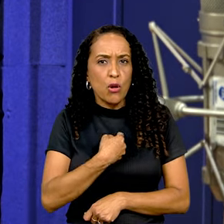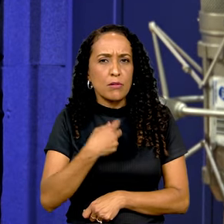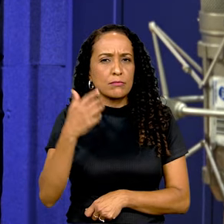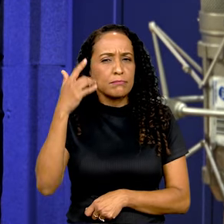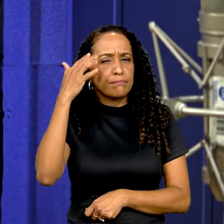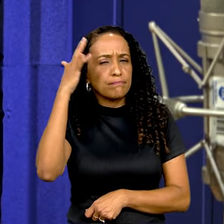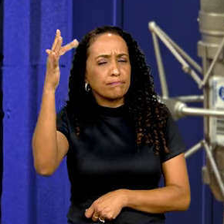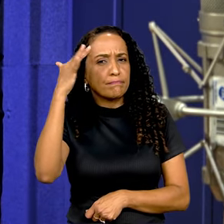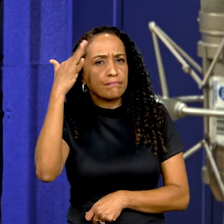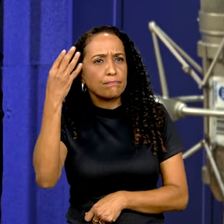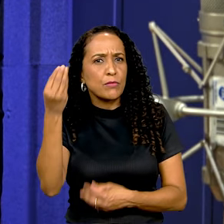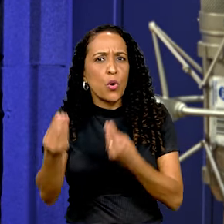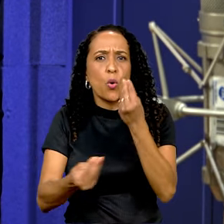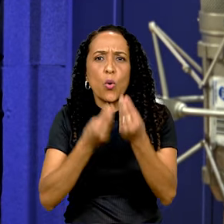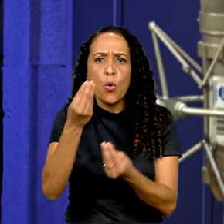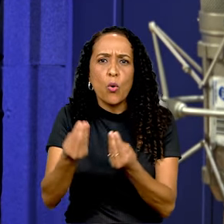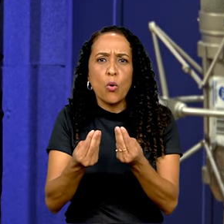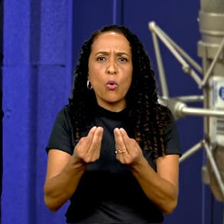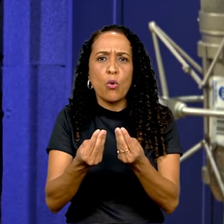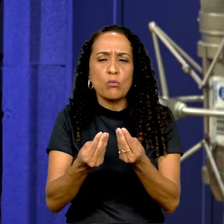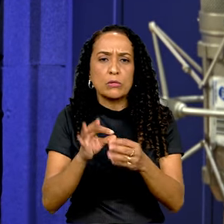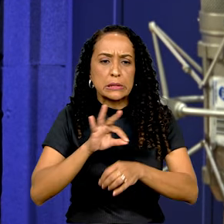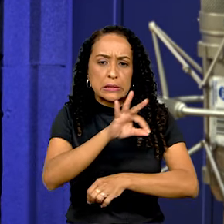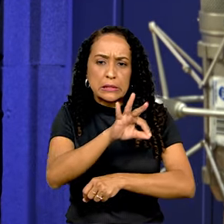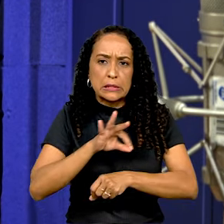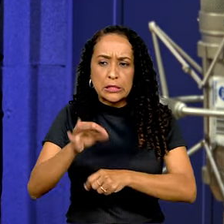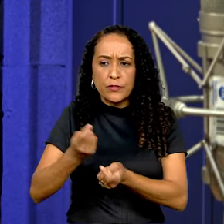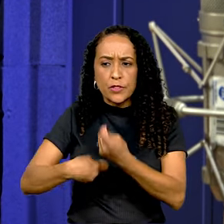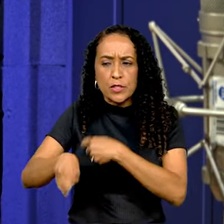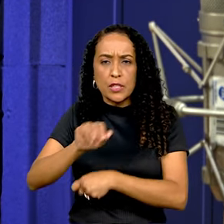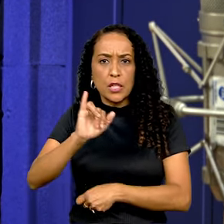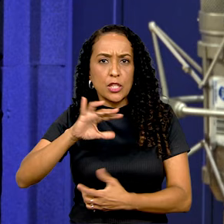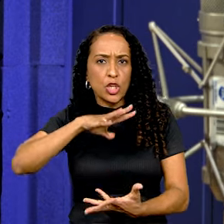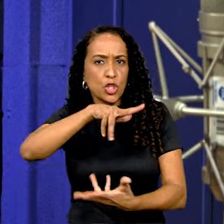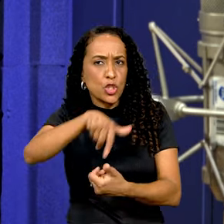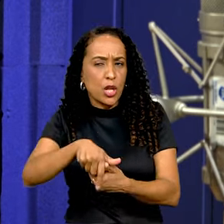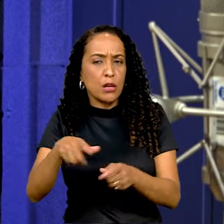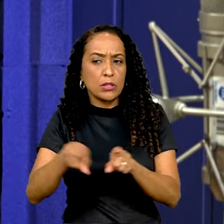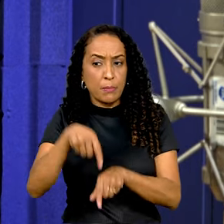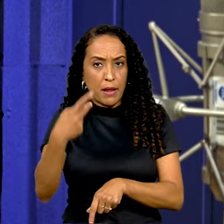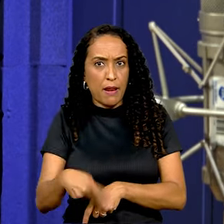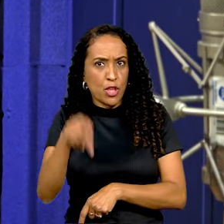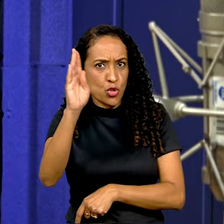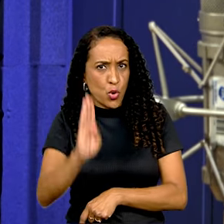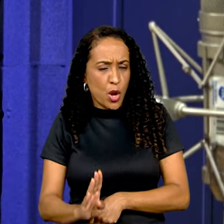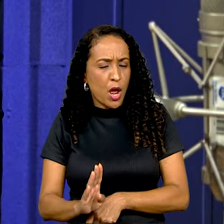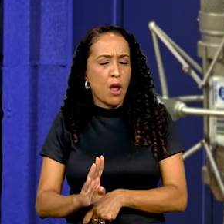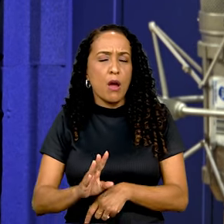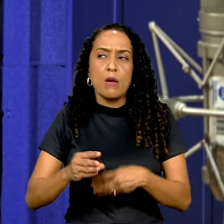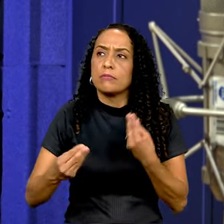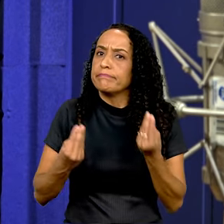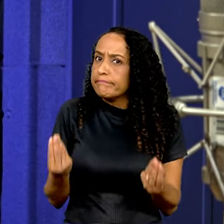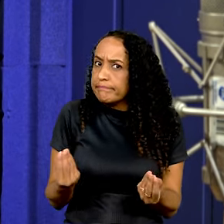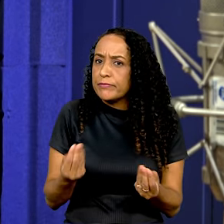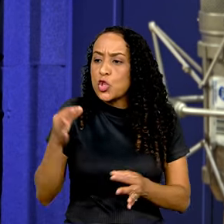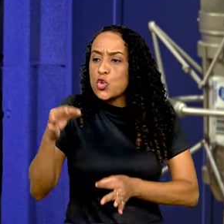repense a como que está a arquitetura financeira internacional a própria arquitetura financeira nacional ou seja a justiça